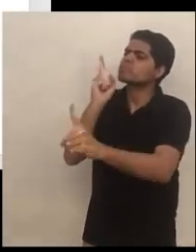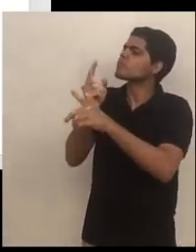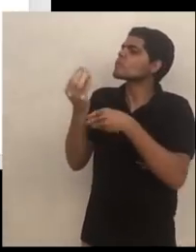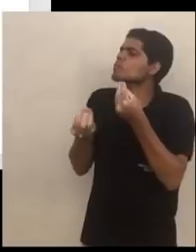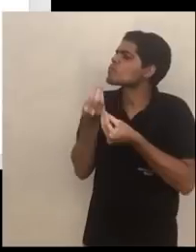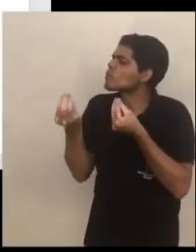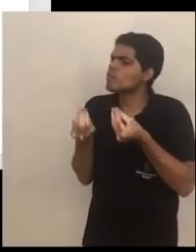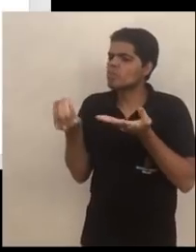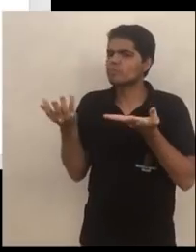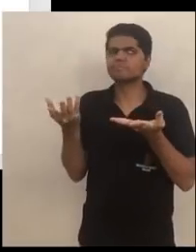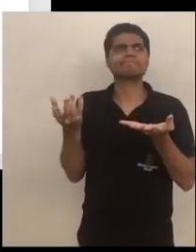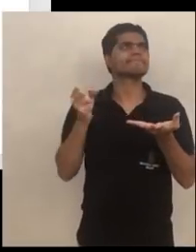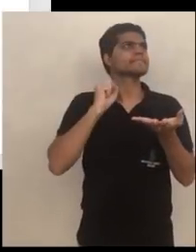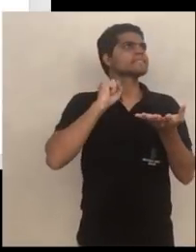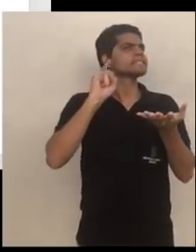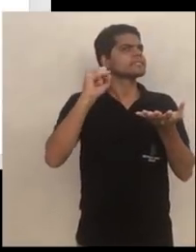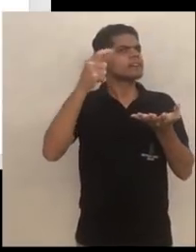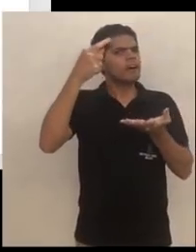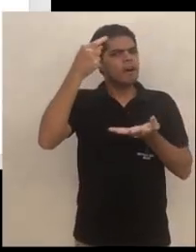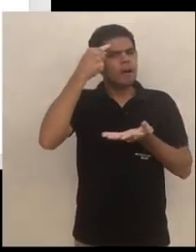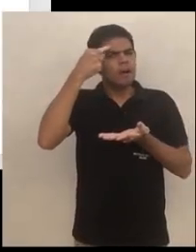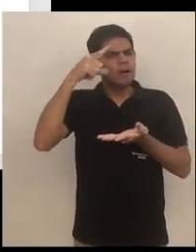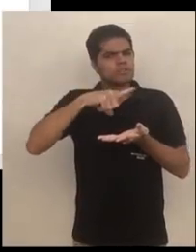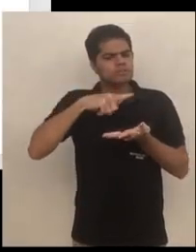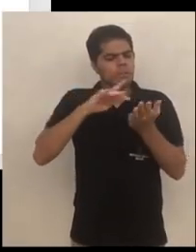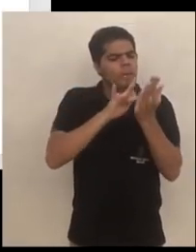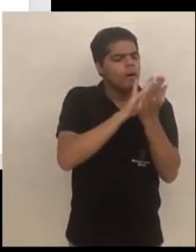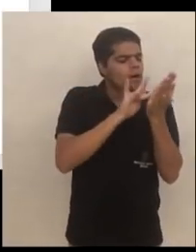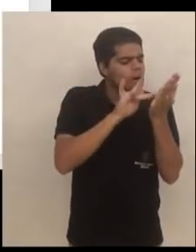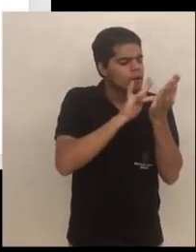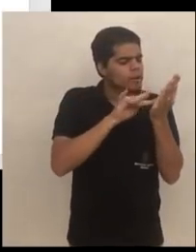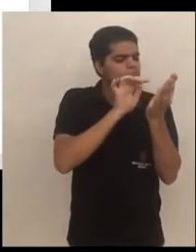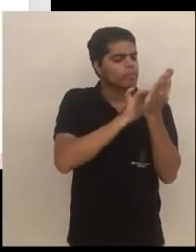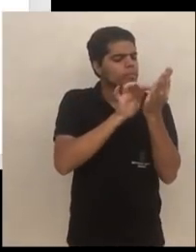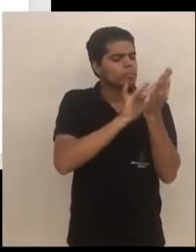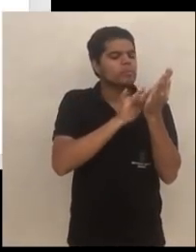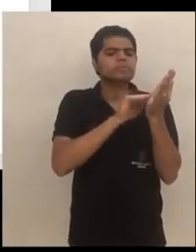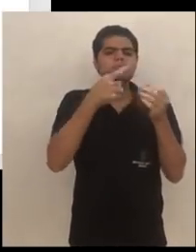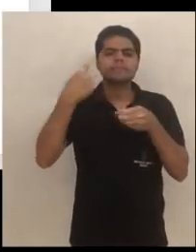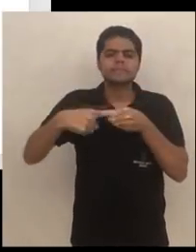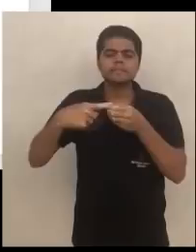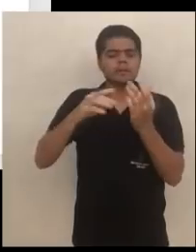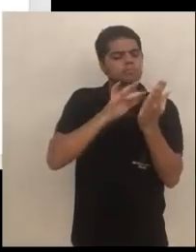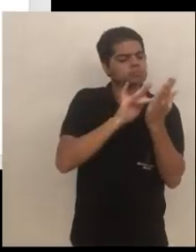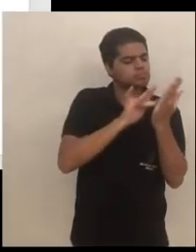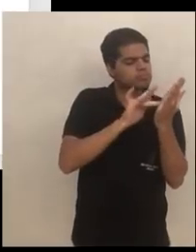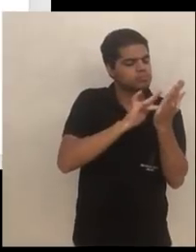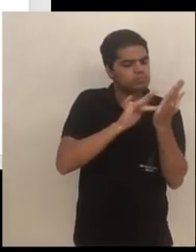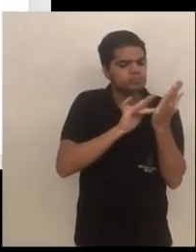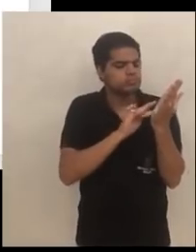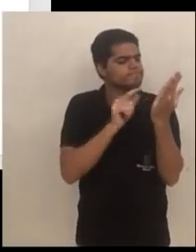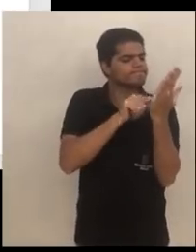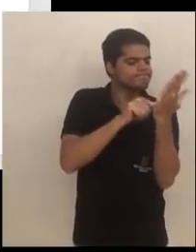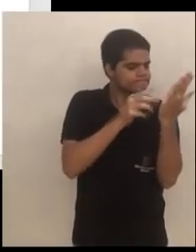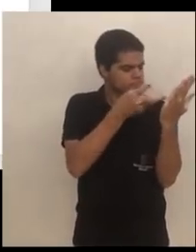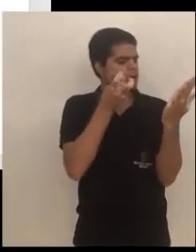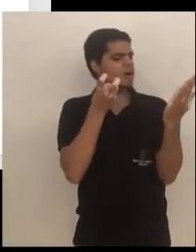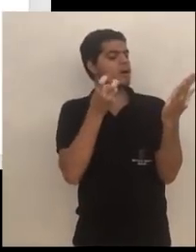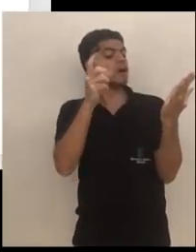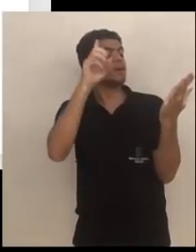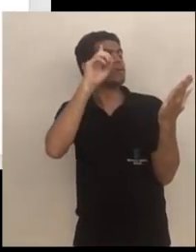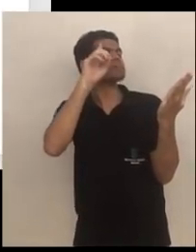um aplicativo que você pudesse clicar, onde é que eu estou na cidade de Salvador, onde é que tem uma feira livre, que dia essa feira funciona, tem um